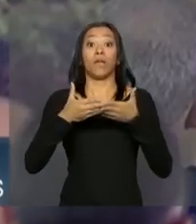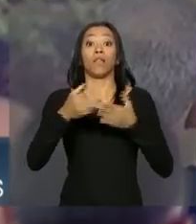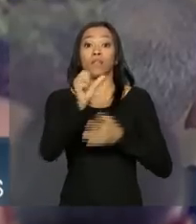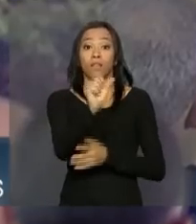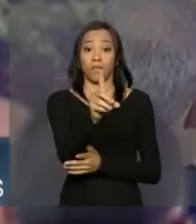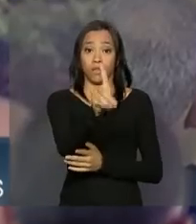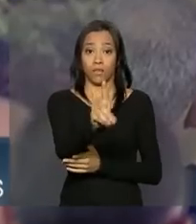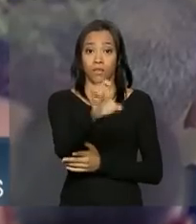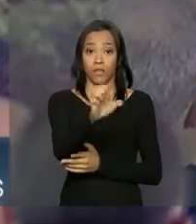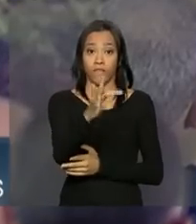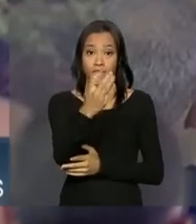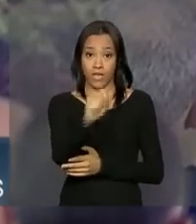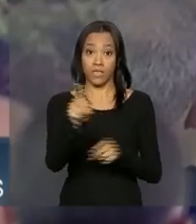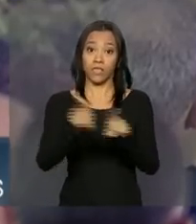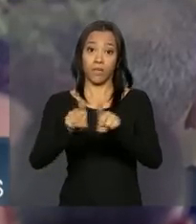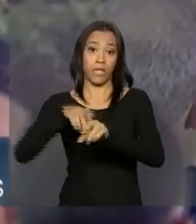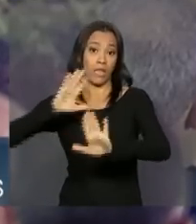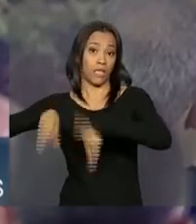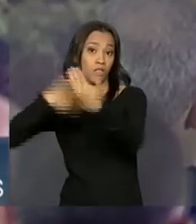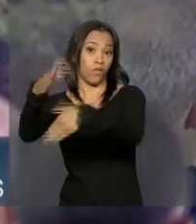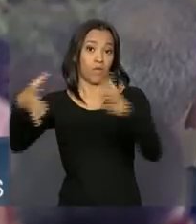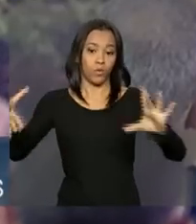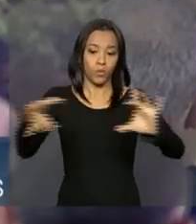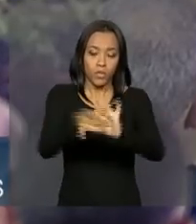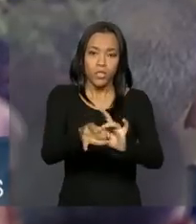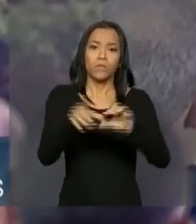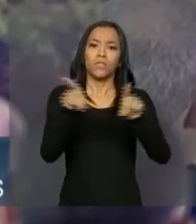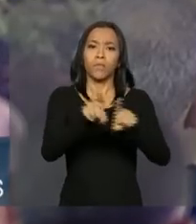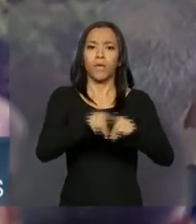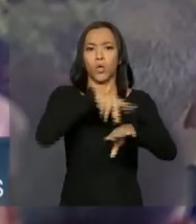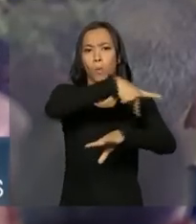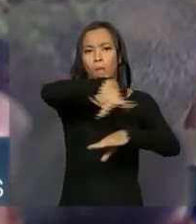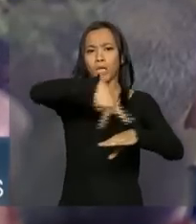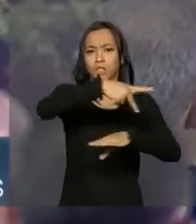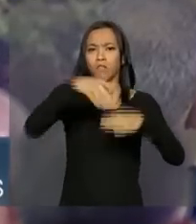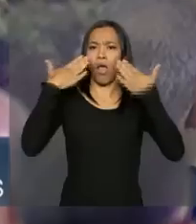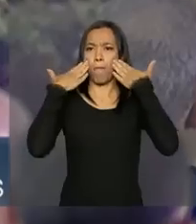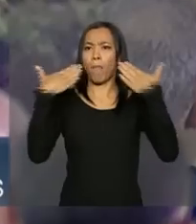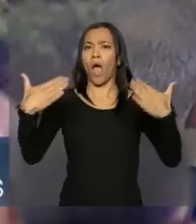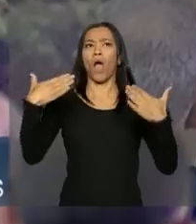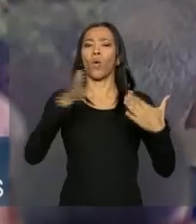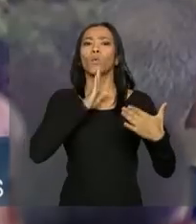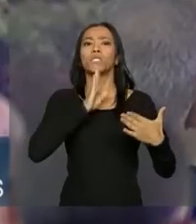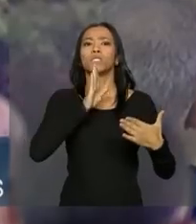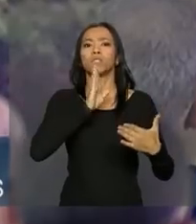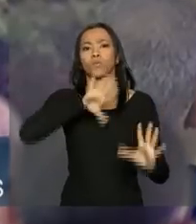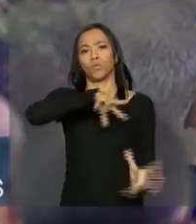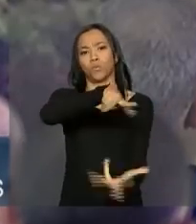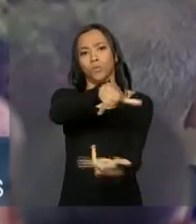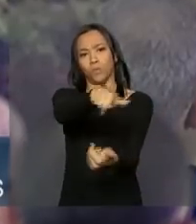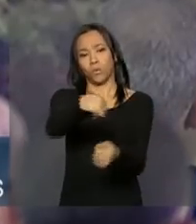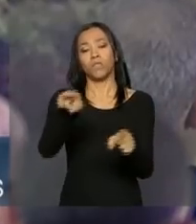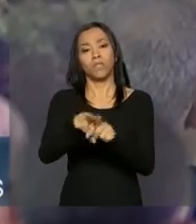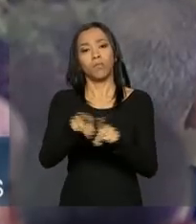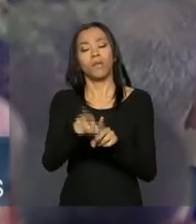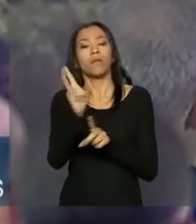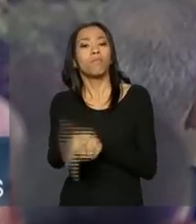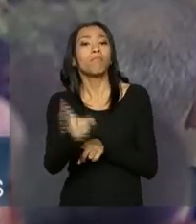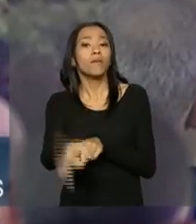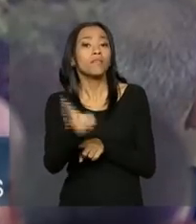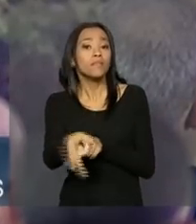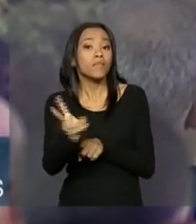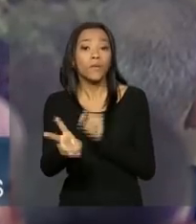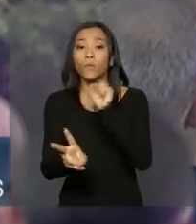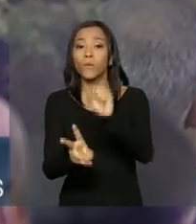desenvolvimento, entre a afirmação do Brasil no mundo e a preservação interna dos